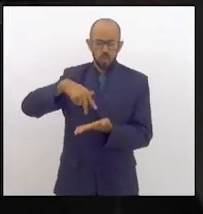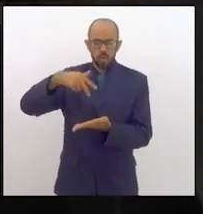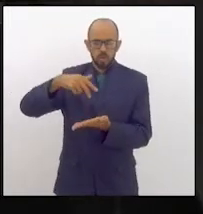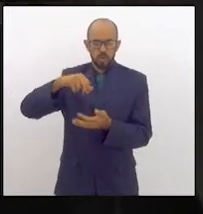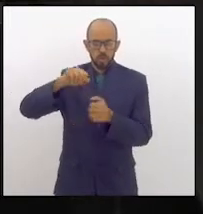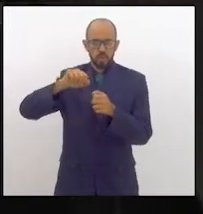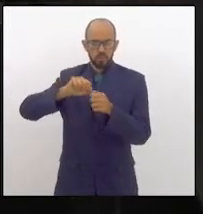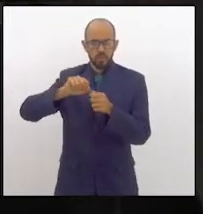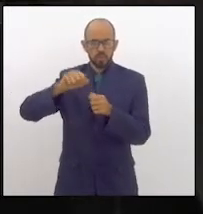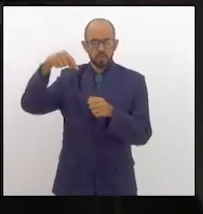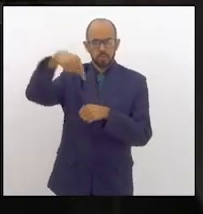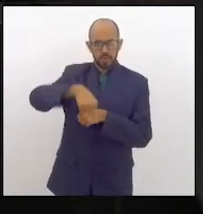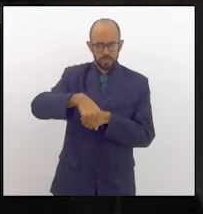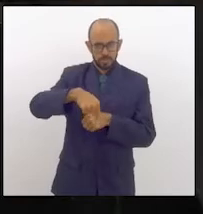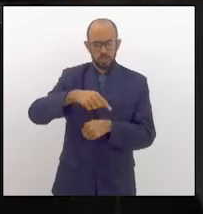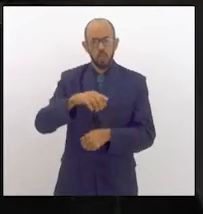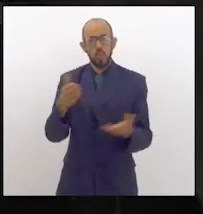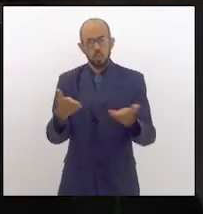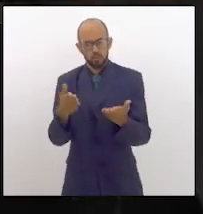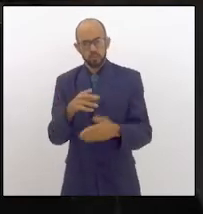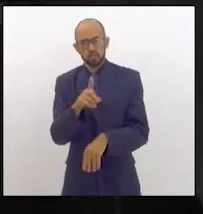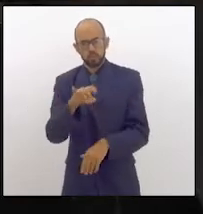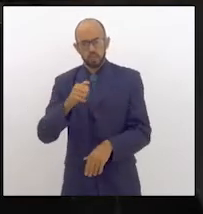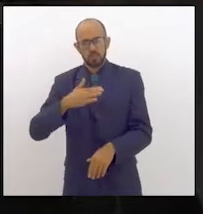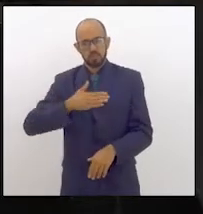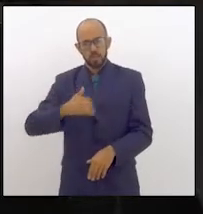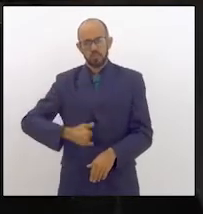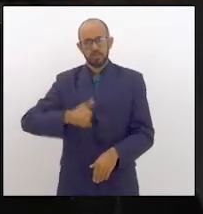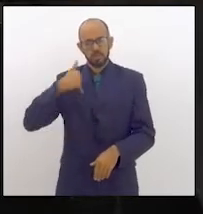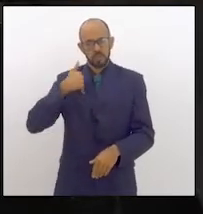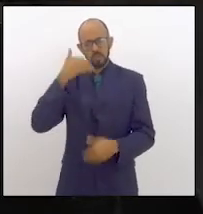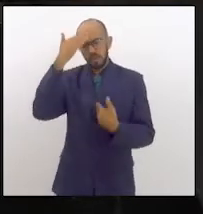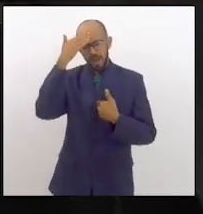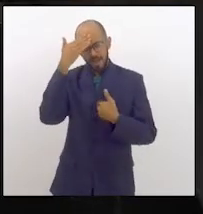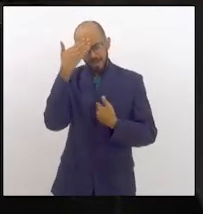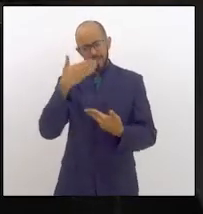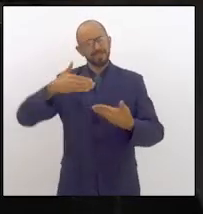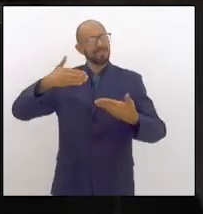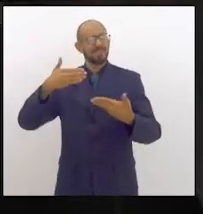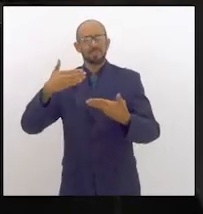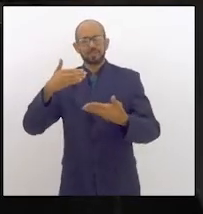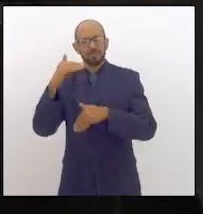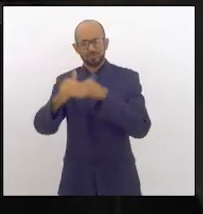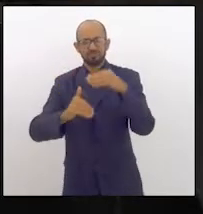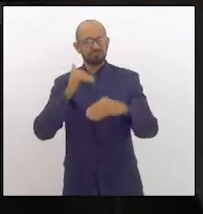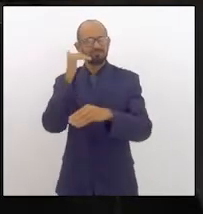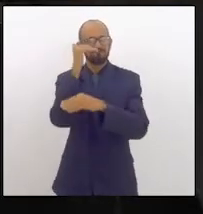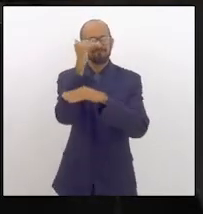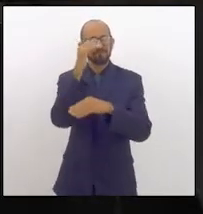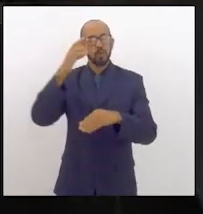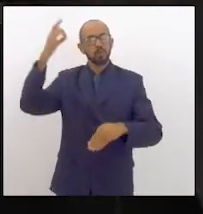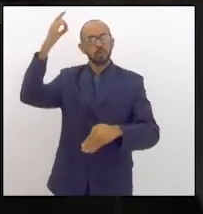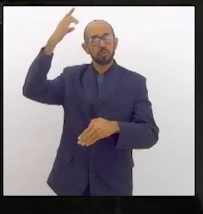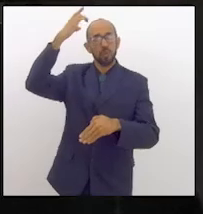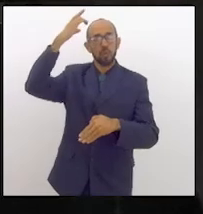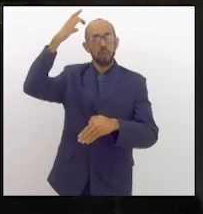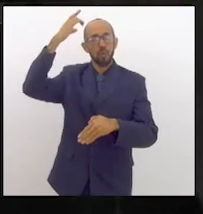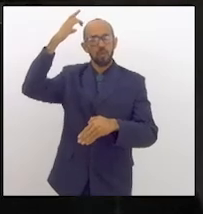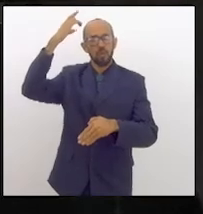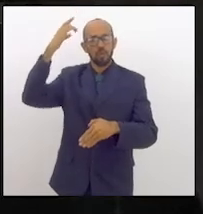aqui hoje dia do meu aniversário agradeço imensamente poder ter o dom a graça de